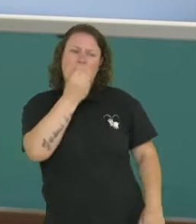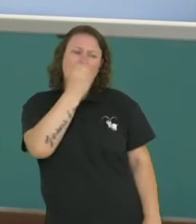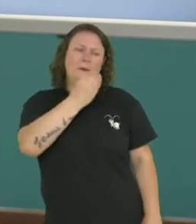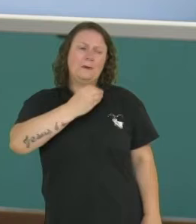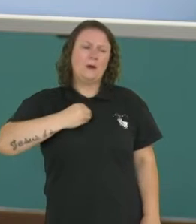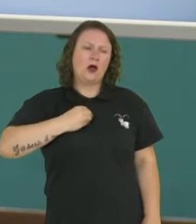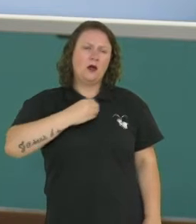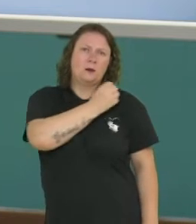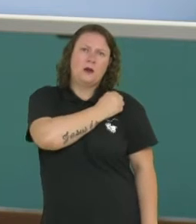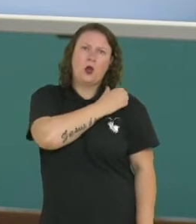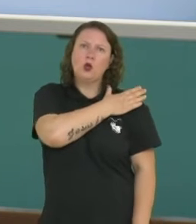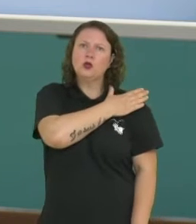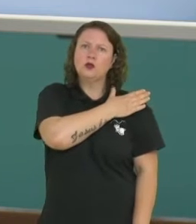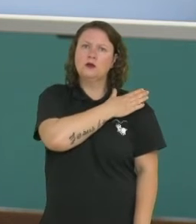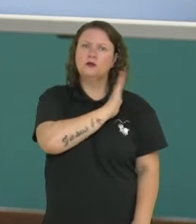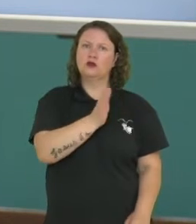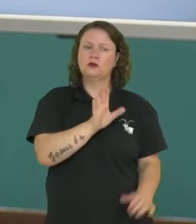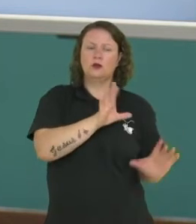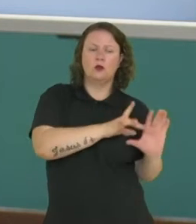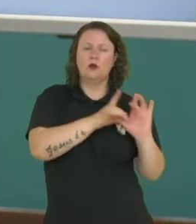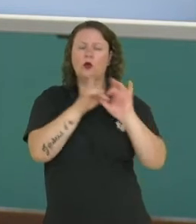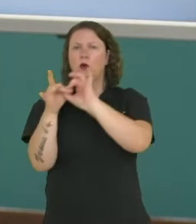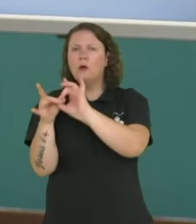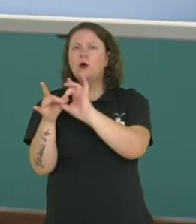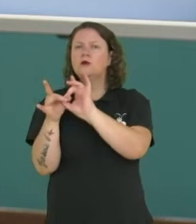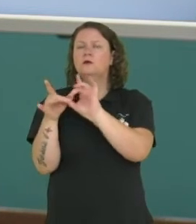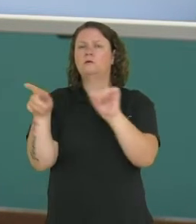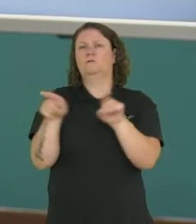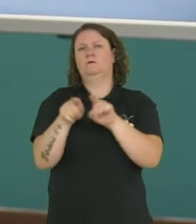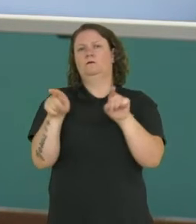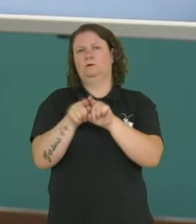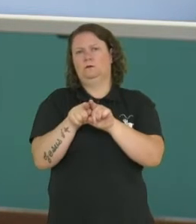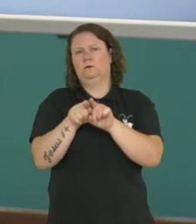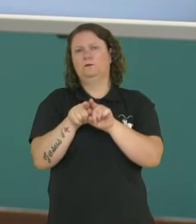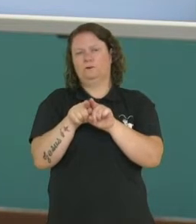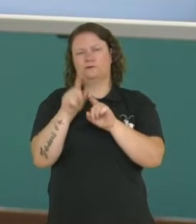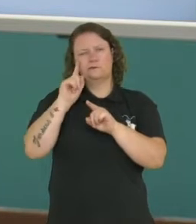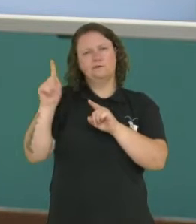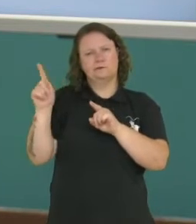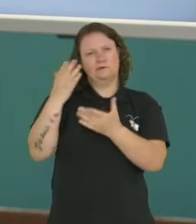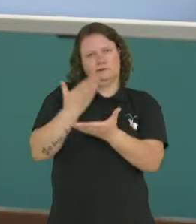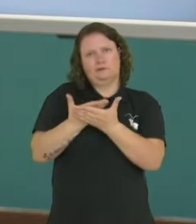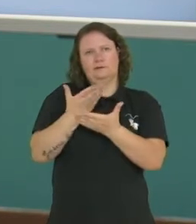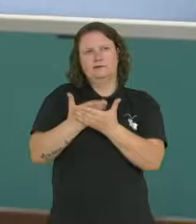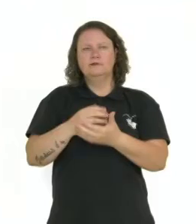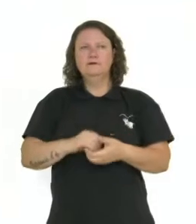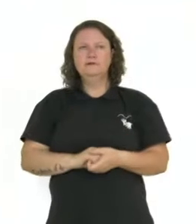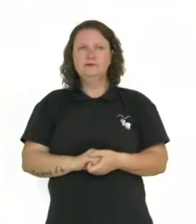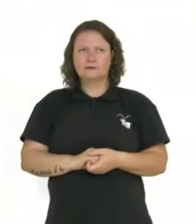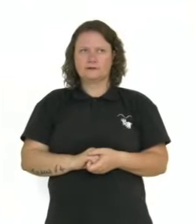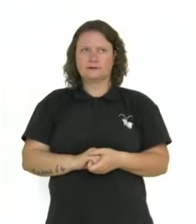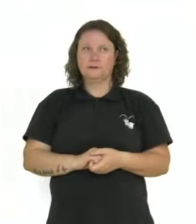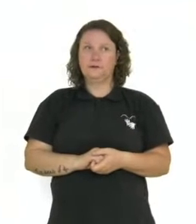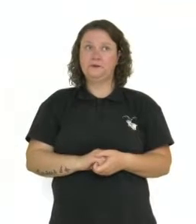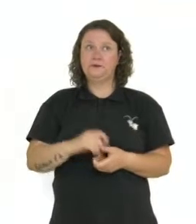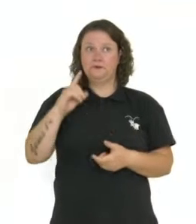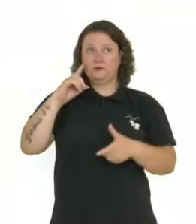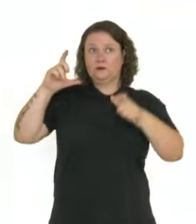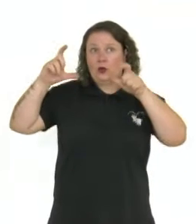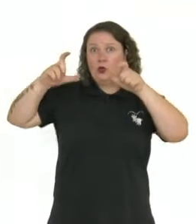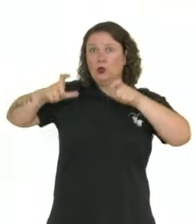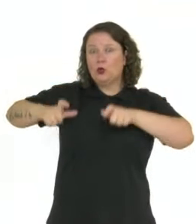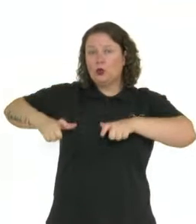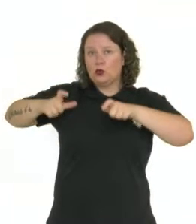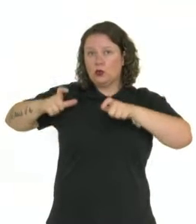preconceito? Então, é dentro desse contexto que nós iremos então tocar aqui nesta aula. Olha só, então vamos localizar então